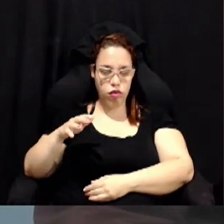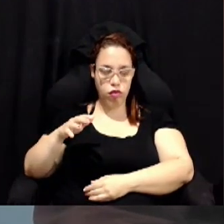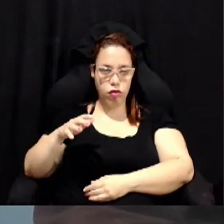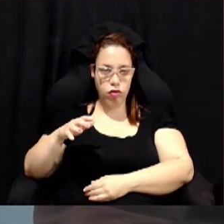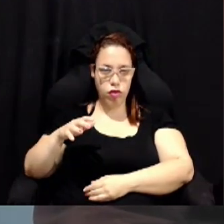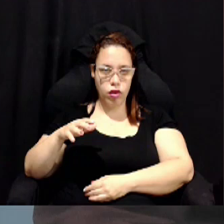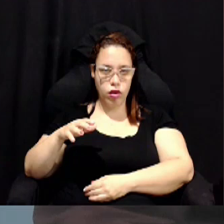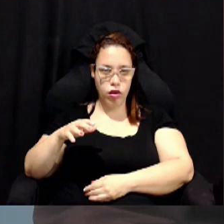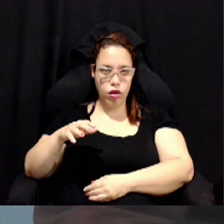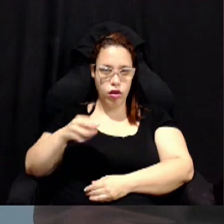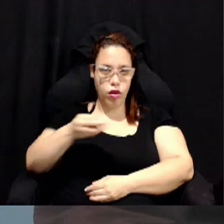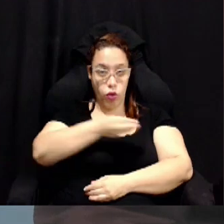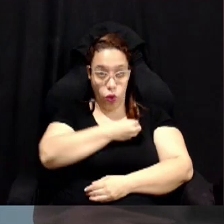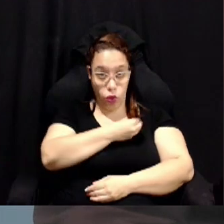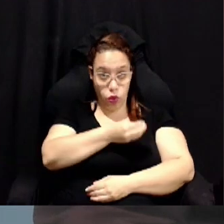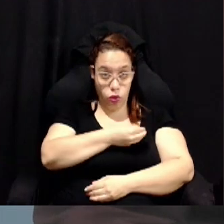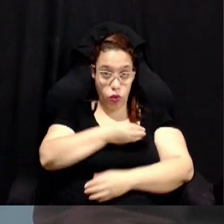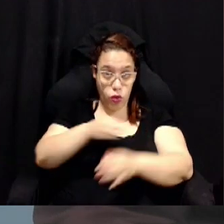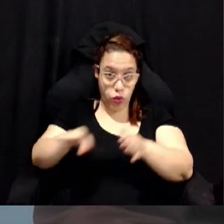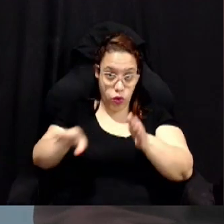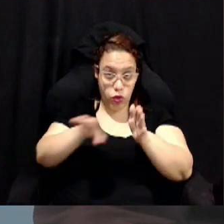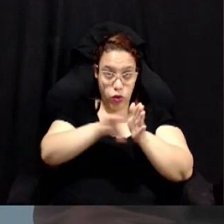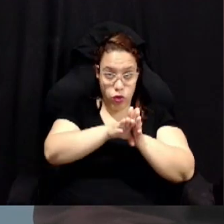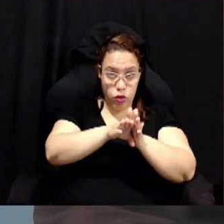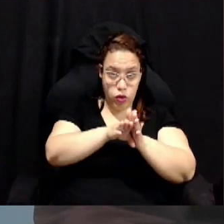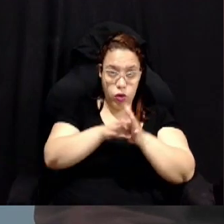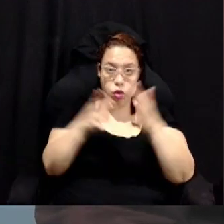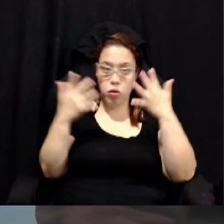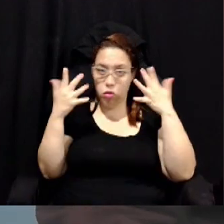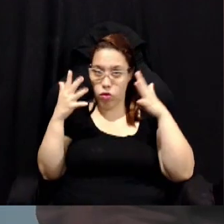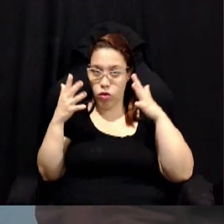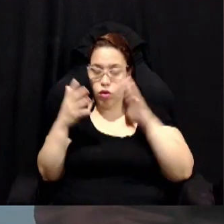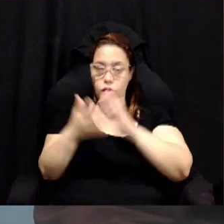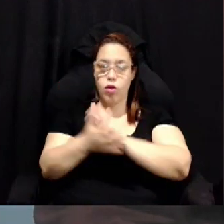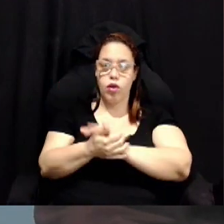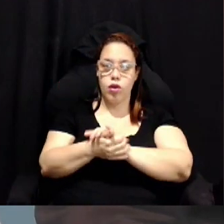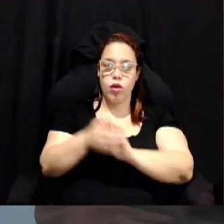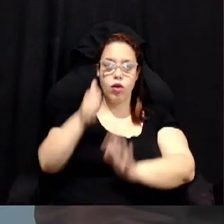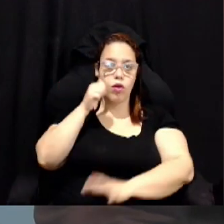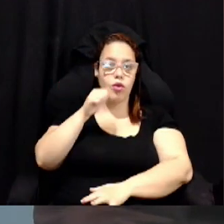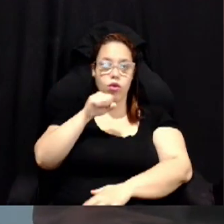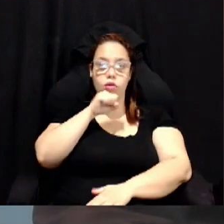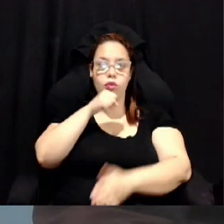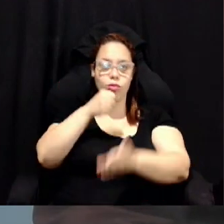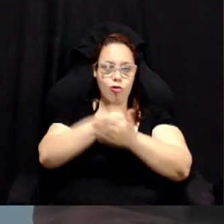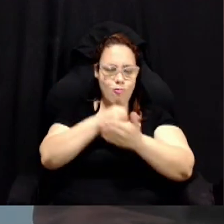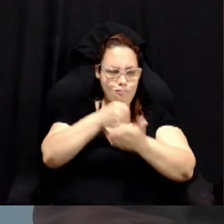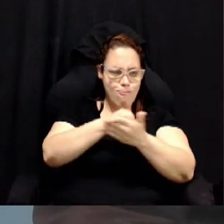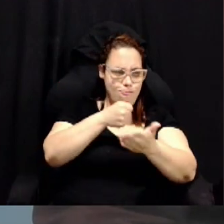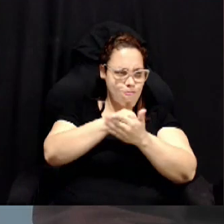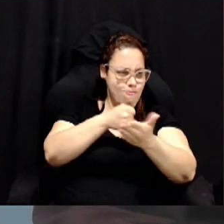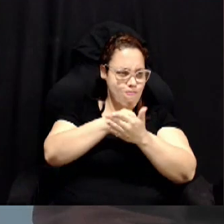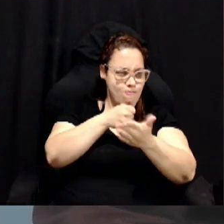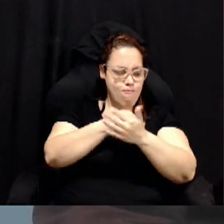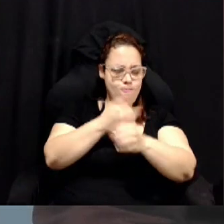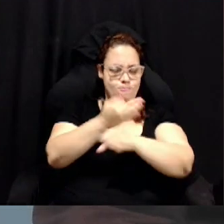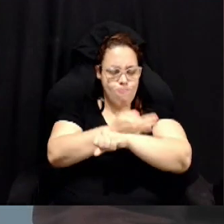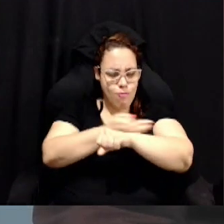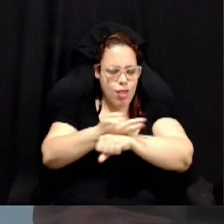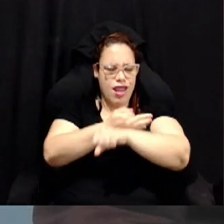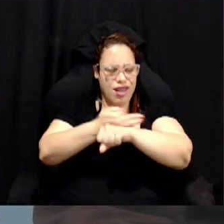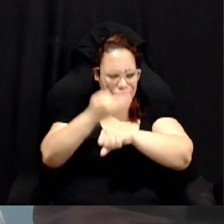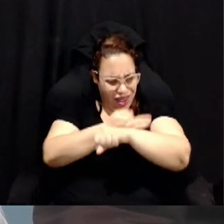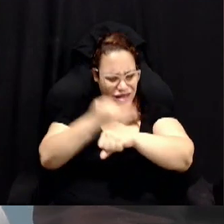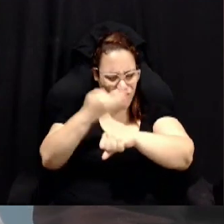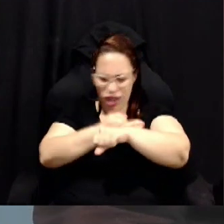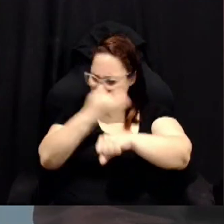vinda do filho dela, eu queria até parabenizá-lo, que eu falo que essas mães são guerreiras, são aguerridas, né? Ela está sempre ali.